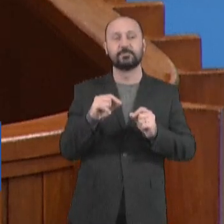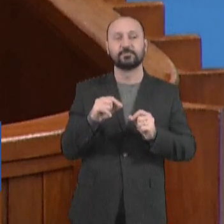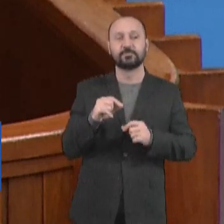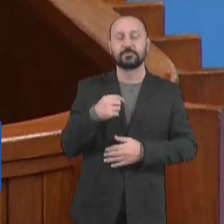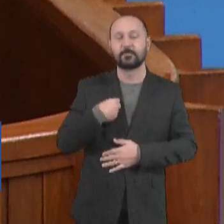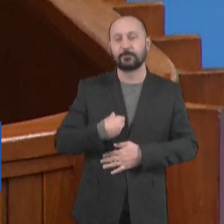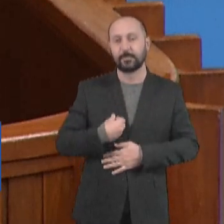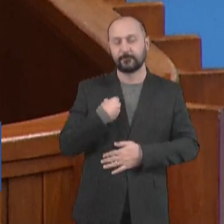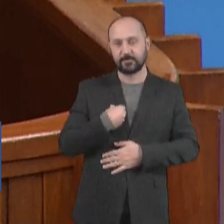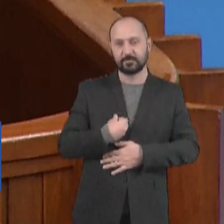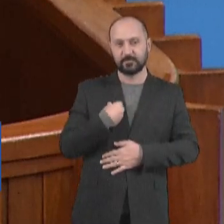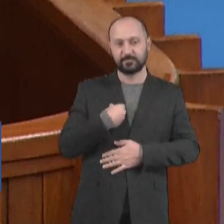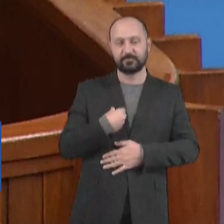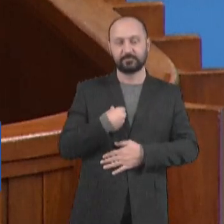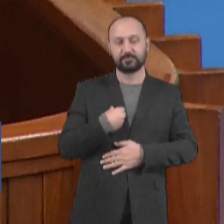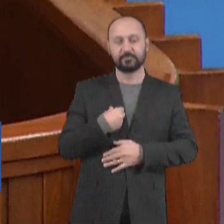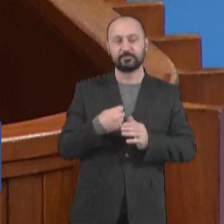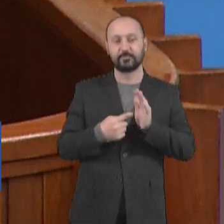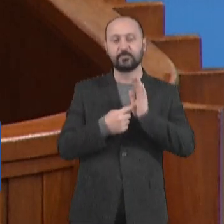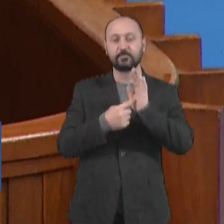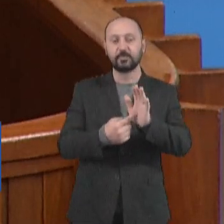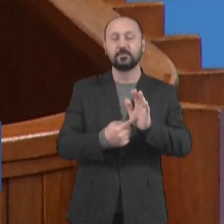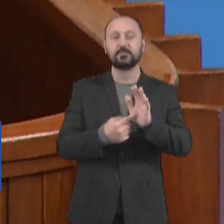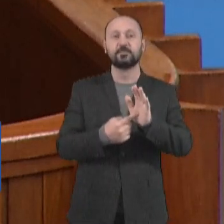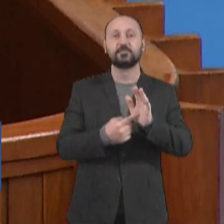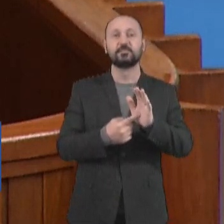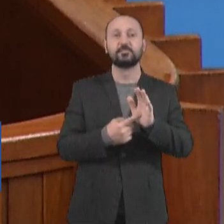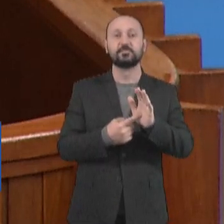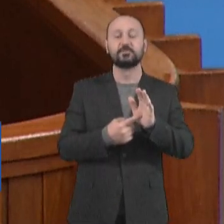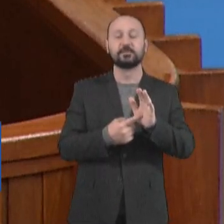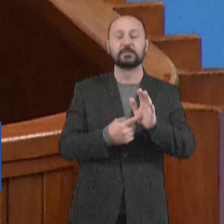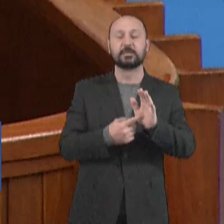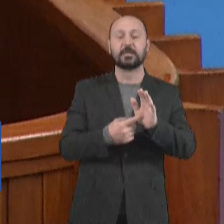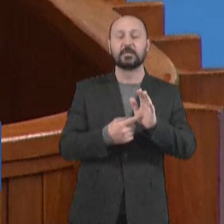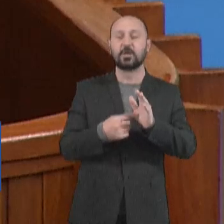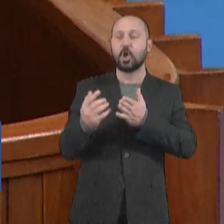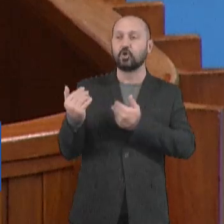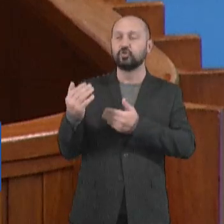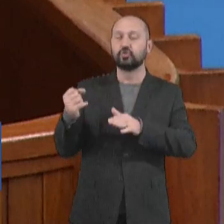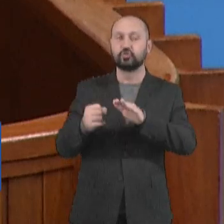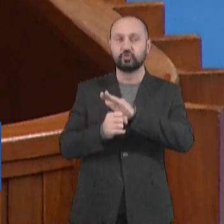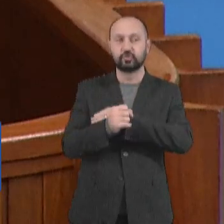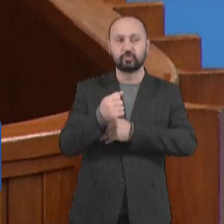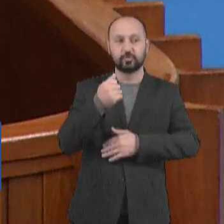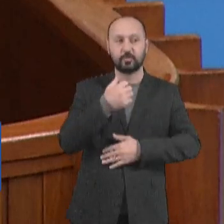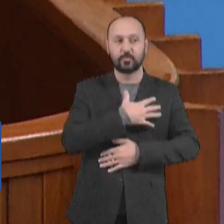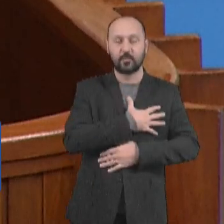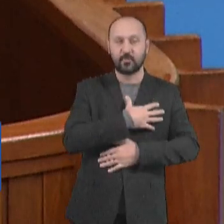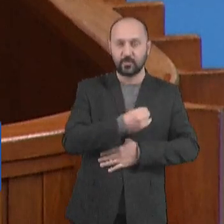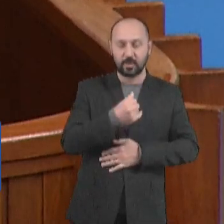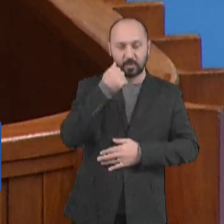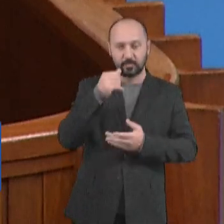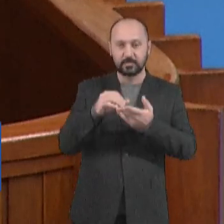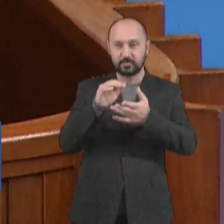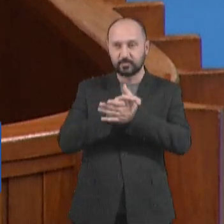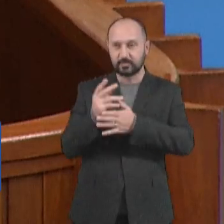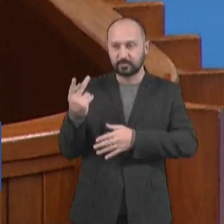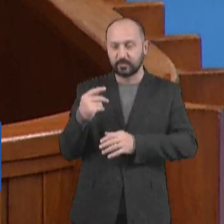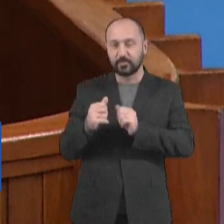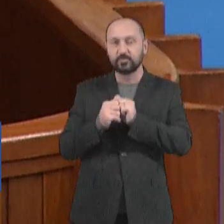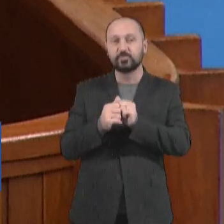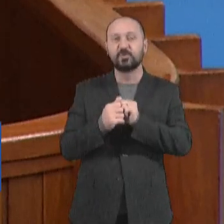que vivenciar e colocar aqui jovens, né, como meu filho aqui presente e minha esposa também,